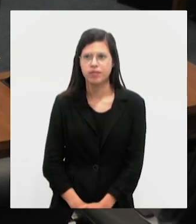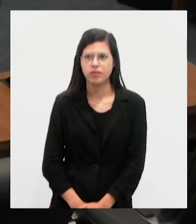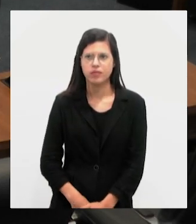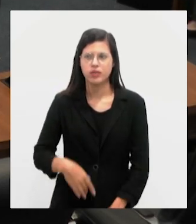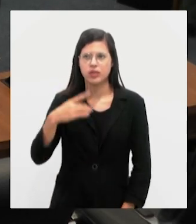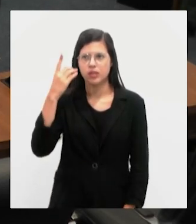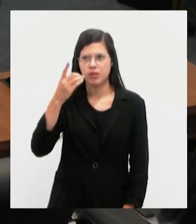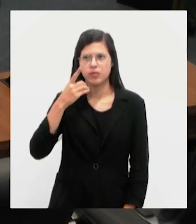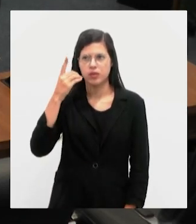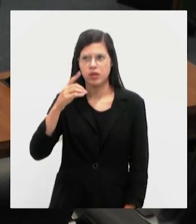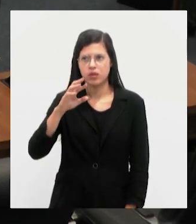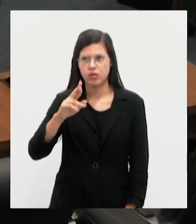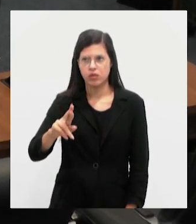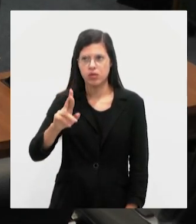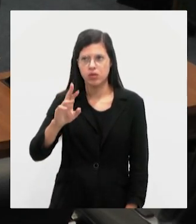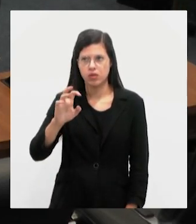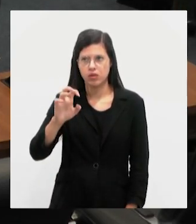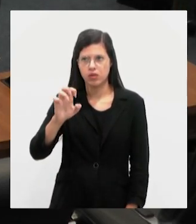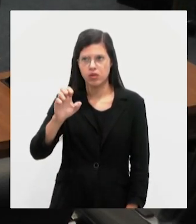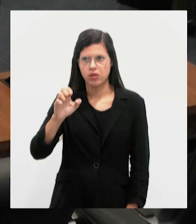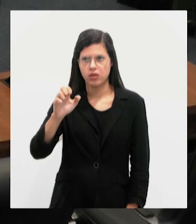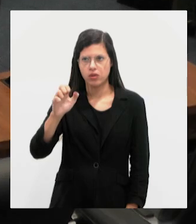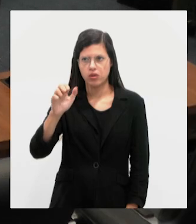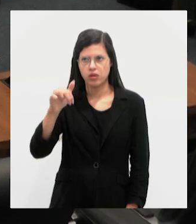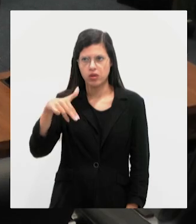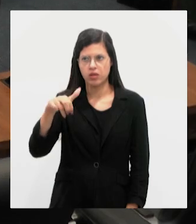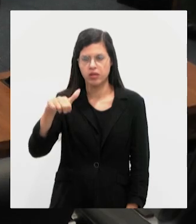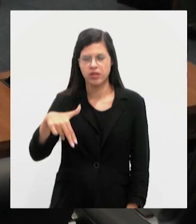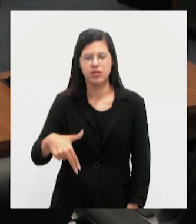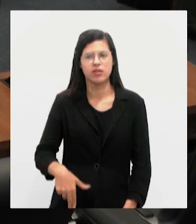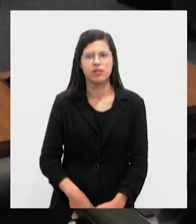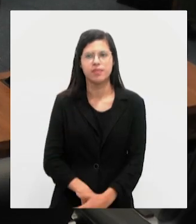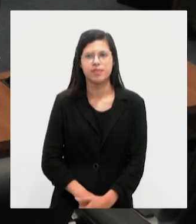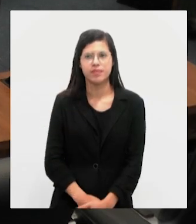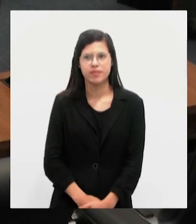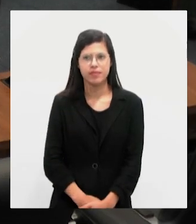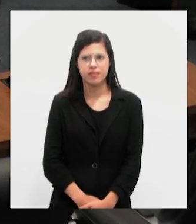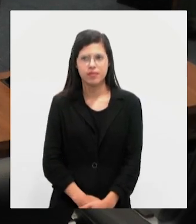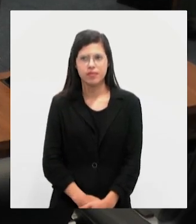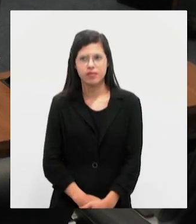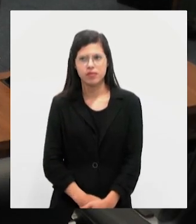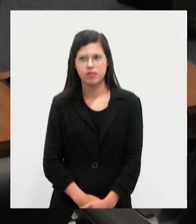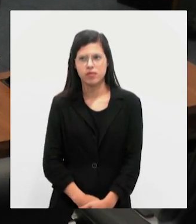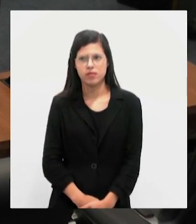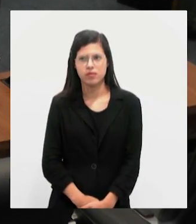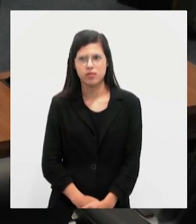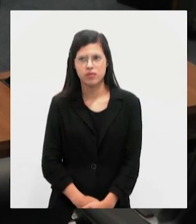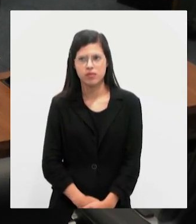Deputado Renan Jordi, Saneamento Ambiental, para emitir parecer.